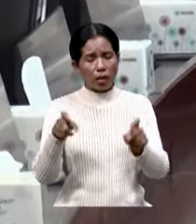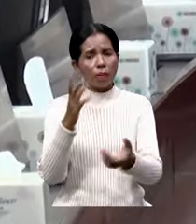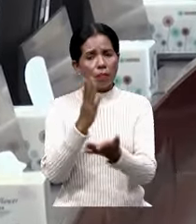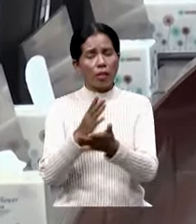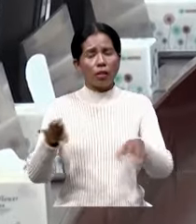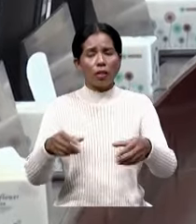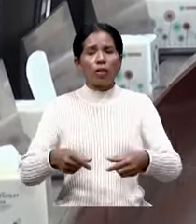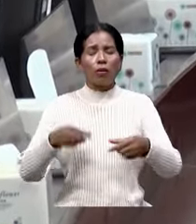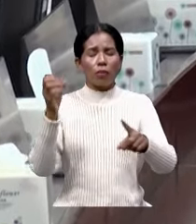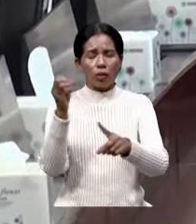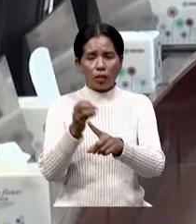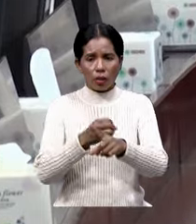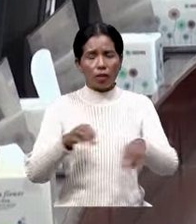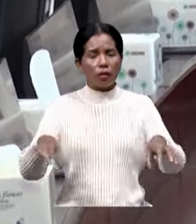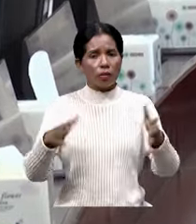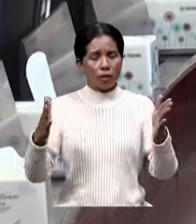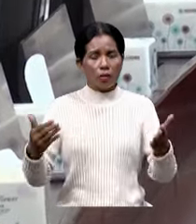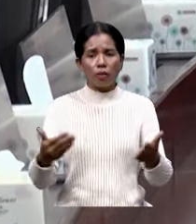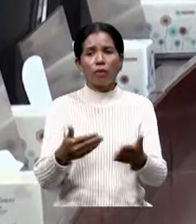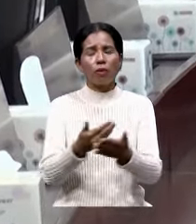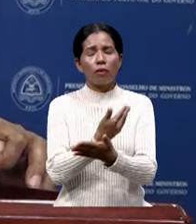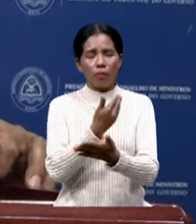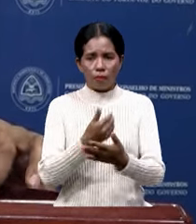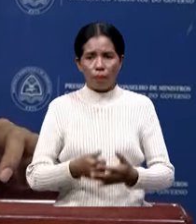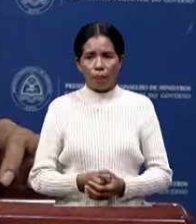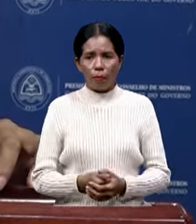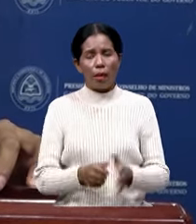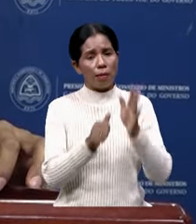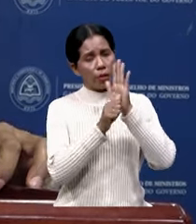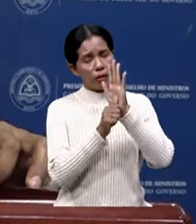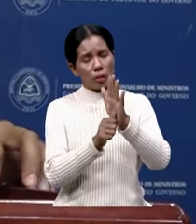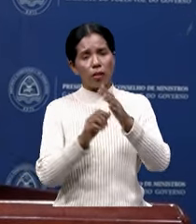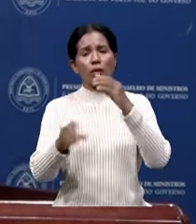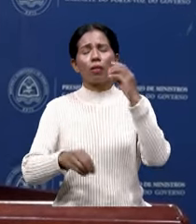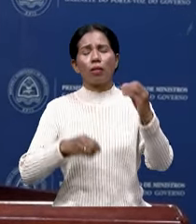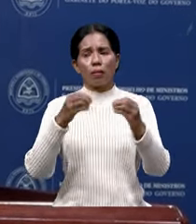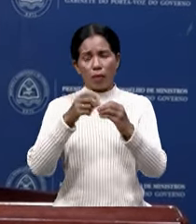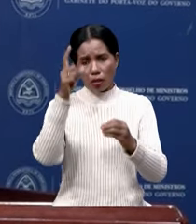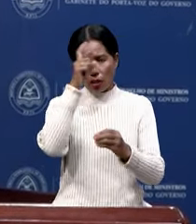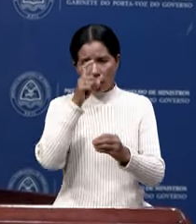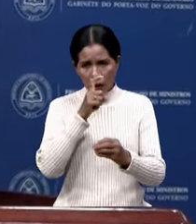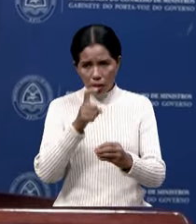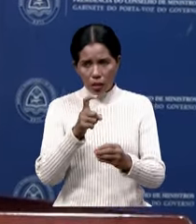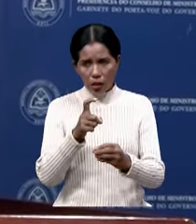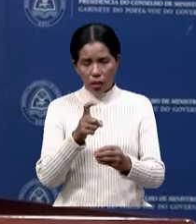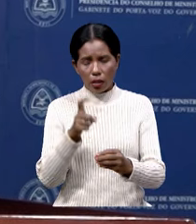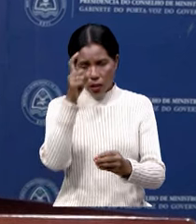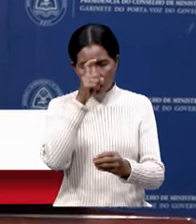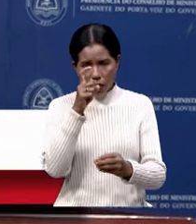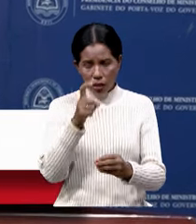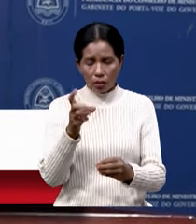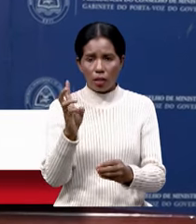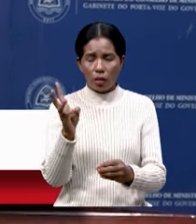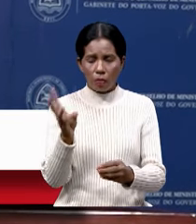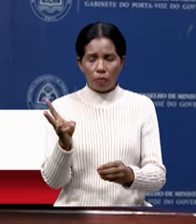de oportunidade ba funcionário fon. Apresentação da OIN, ou de fixa idade fixo, 60